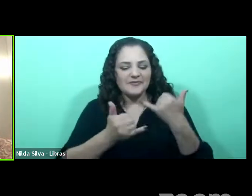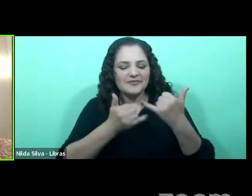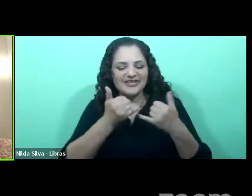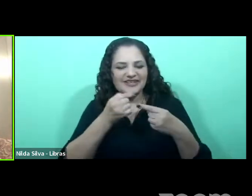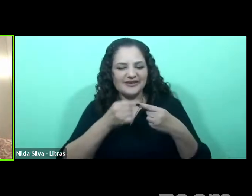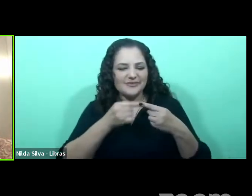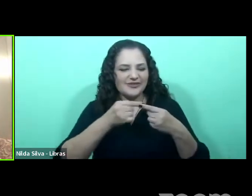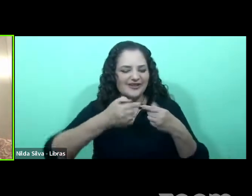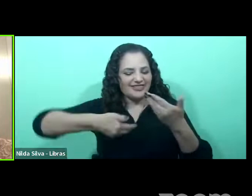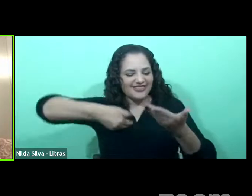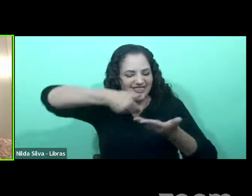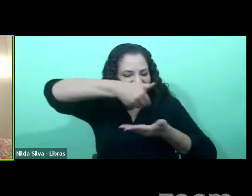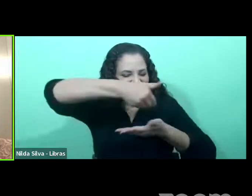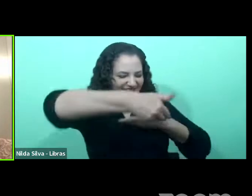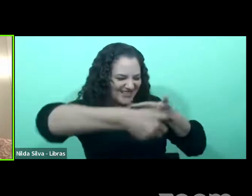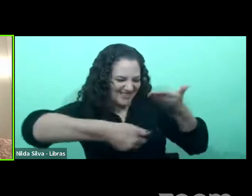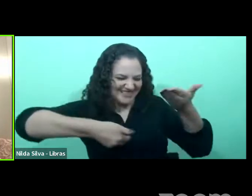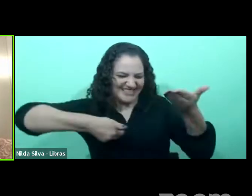fios.